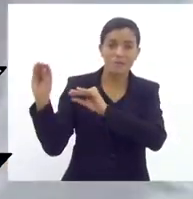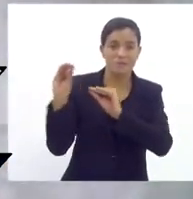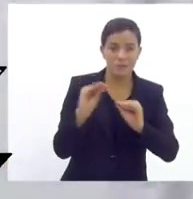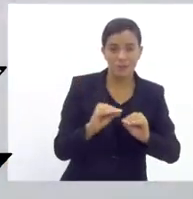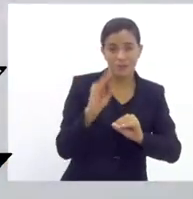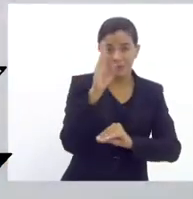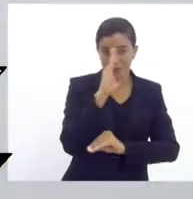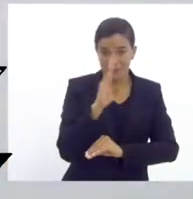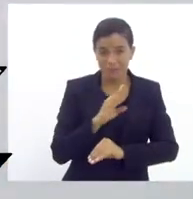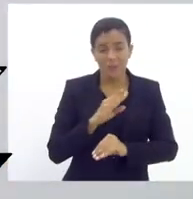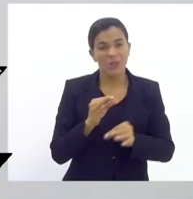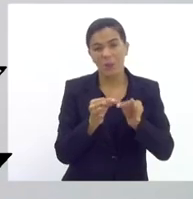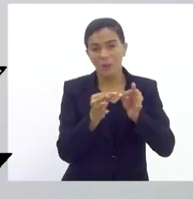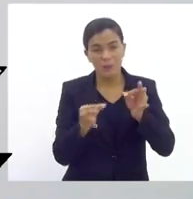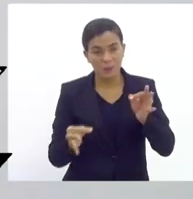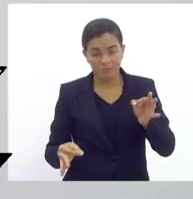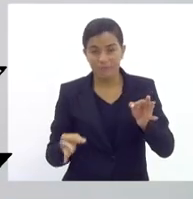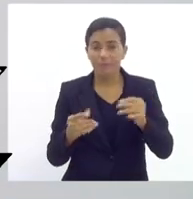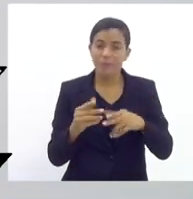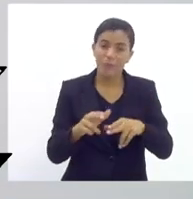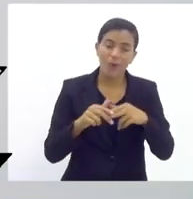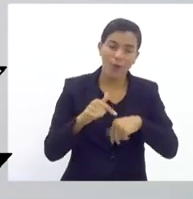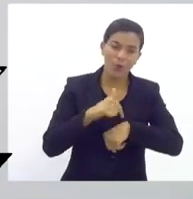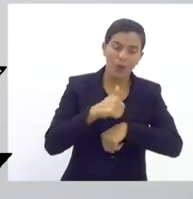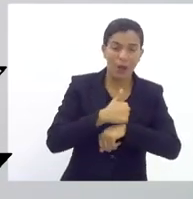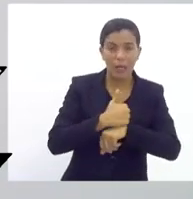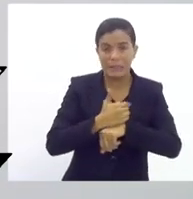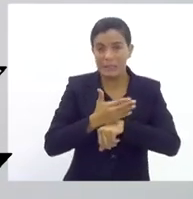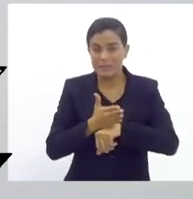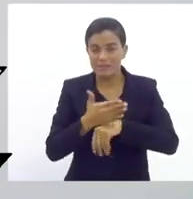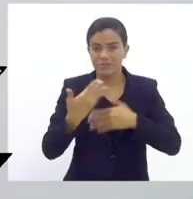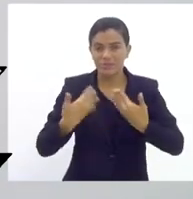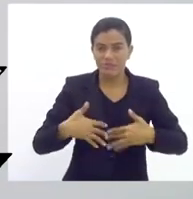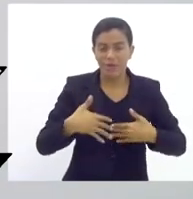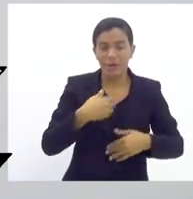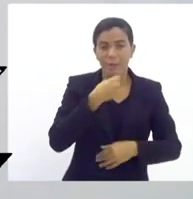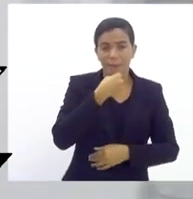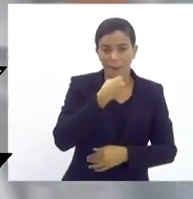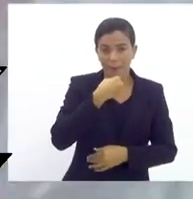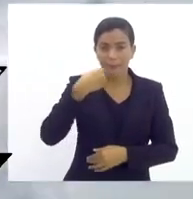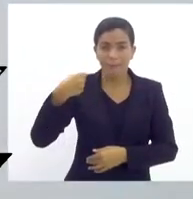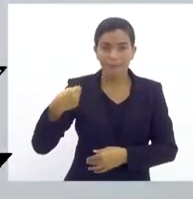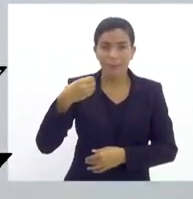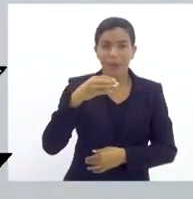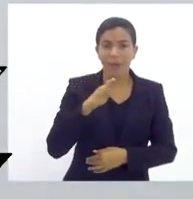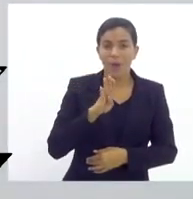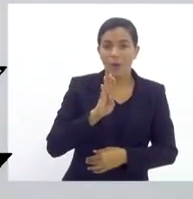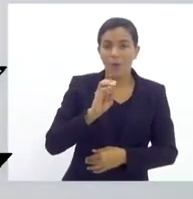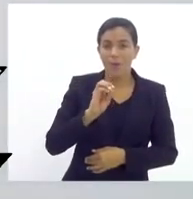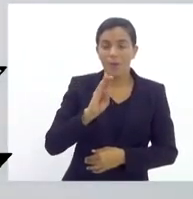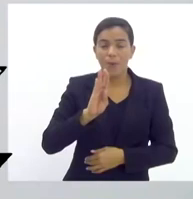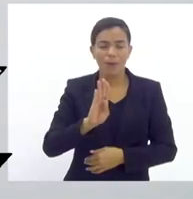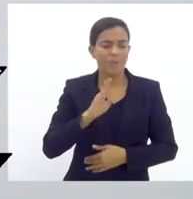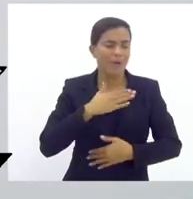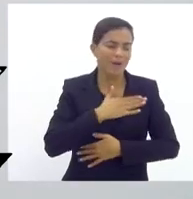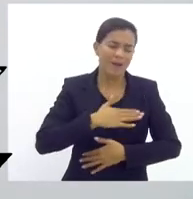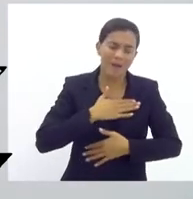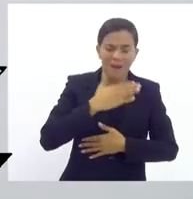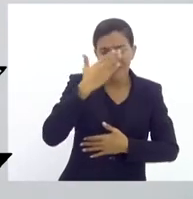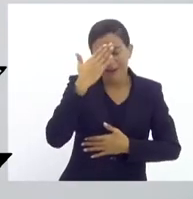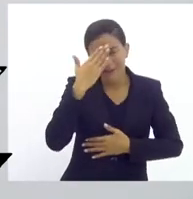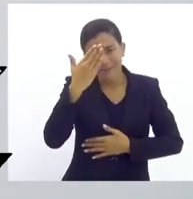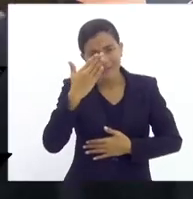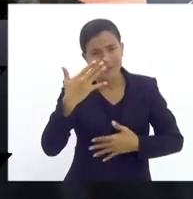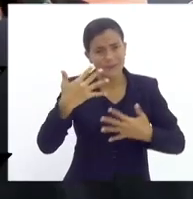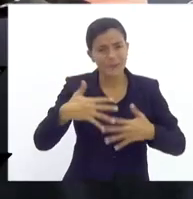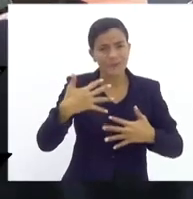sem muitas delongas até pelo por conta do horário já vou passar aqui para o Bob e Bob agradeço muitíssimo a sua presença